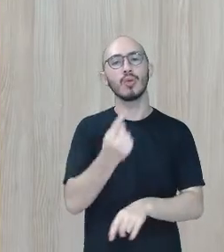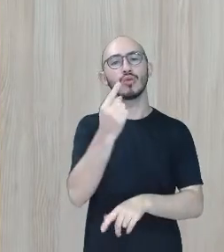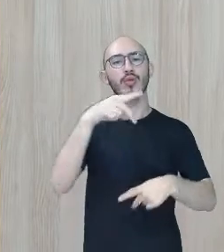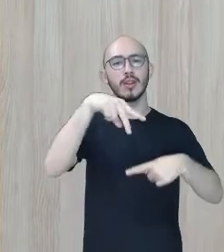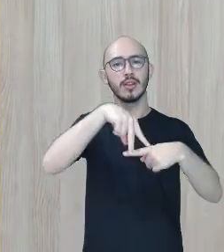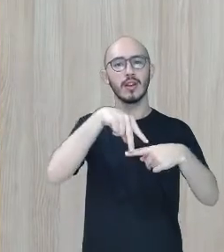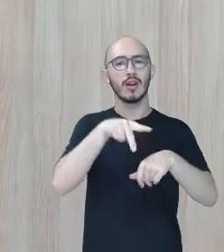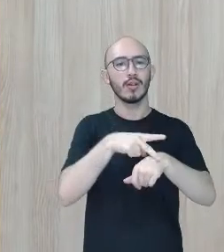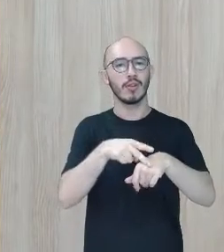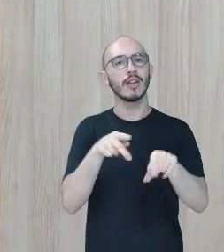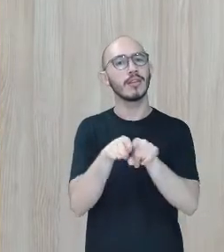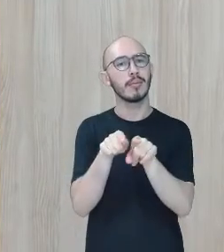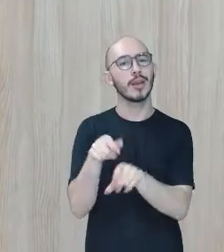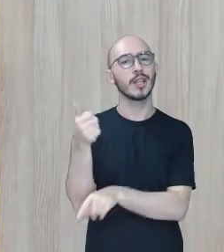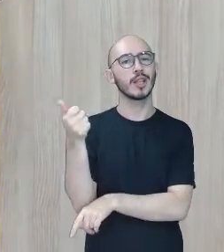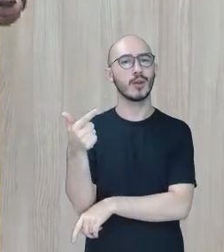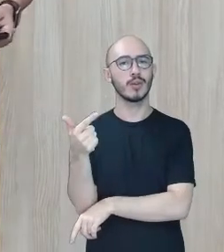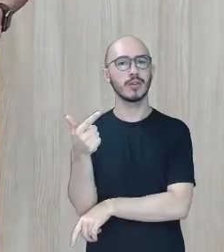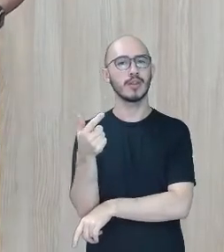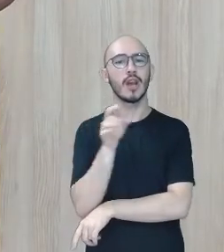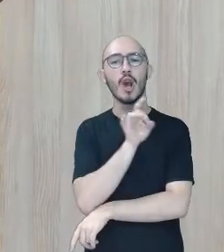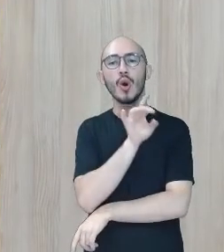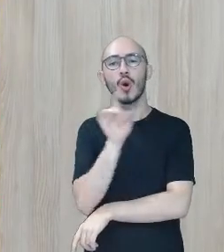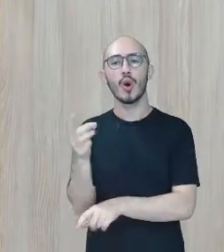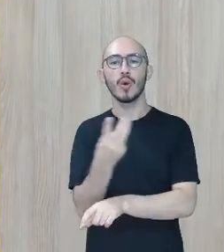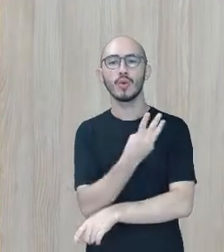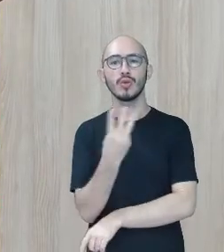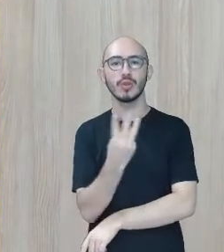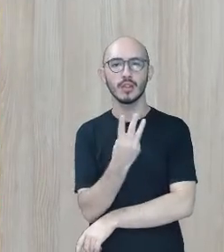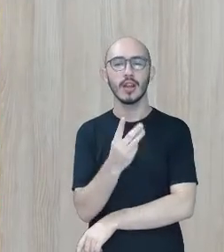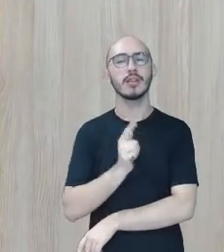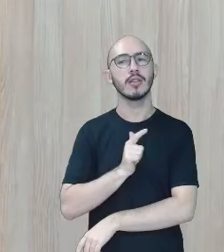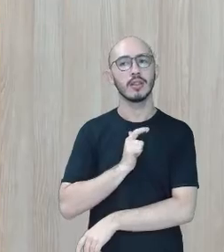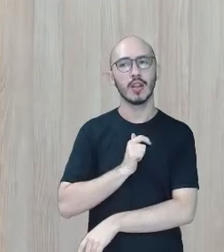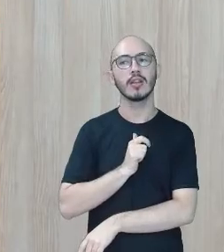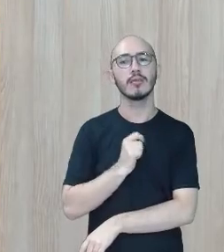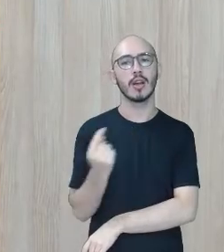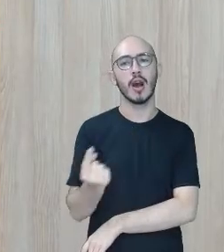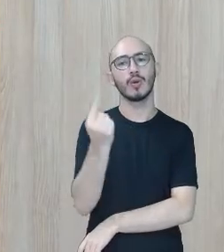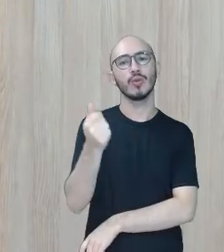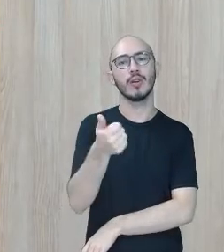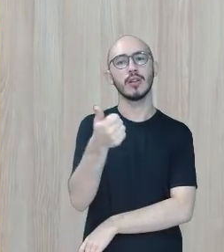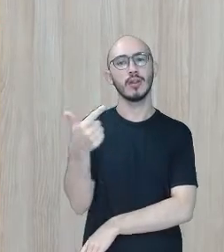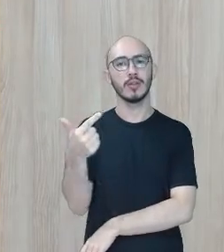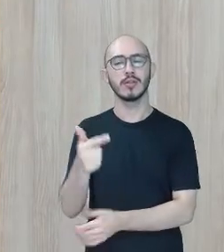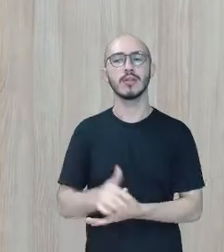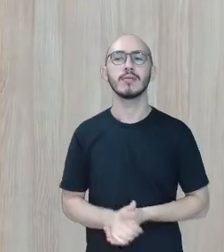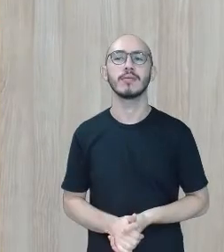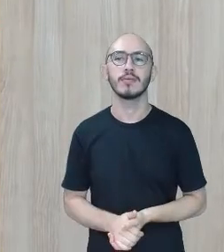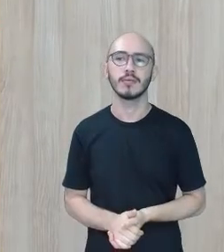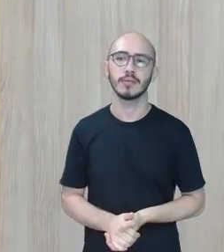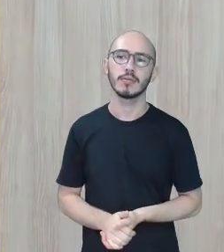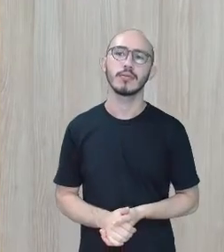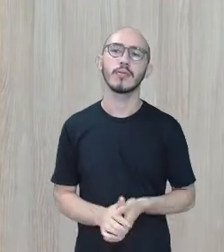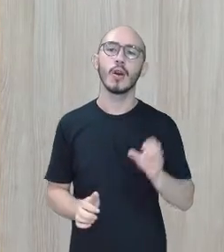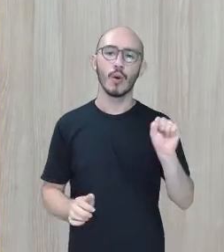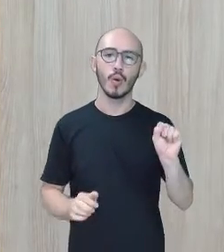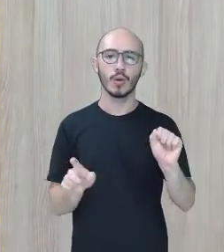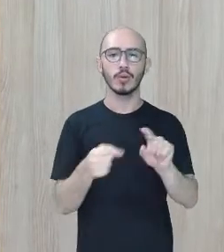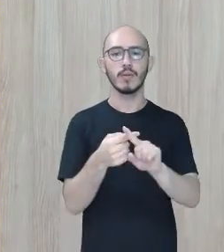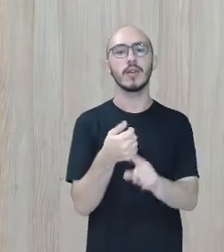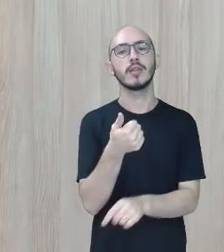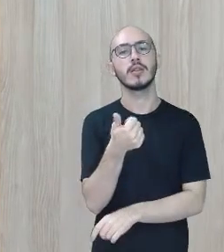triângulo verde, certo? Então, a gente calcula aí essa área, tá? Como base, que é 8, vezes a altura, que é